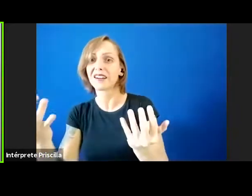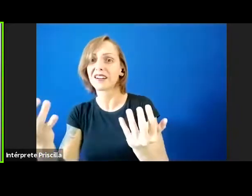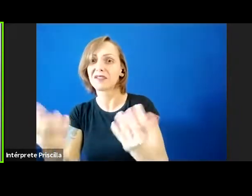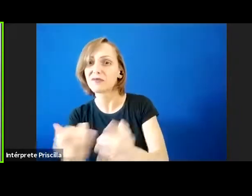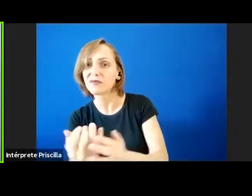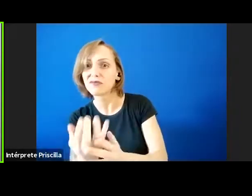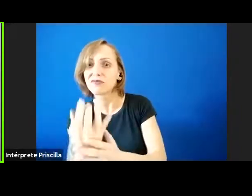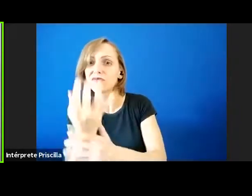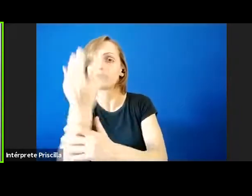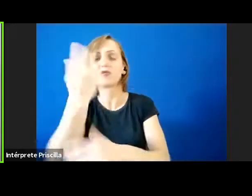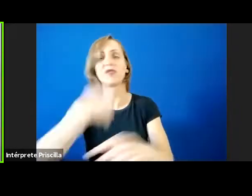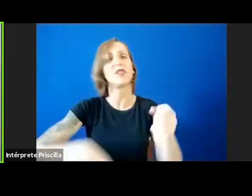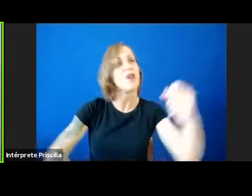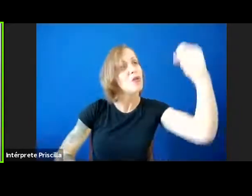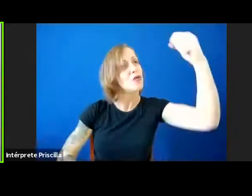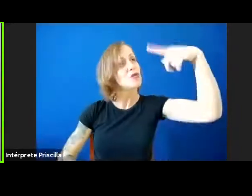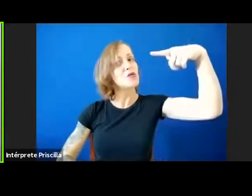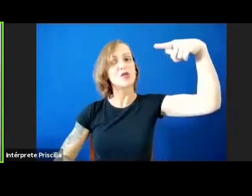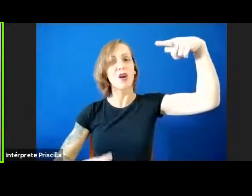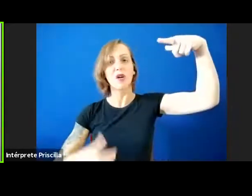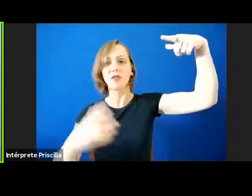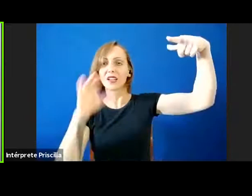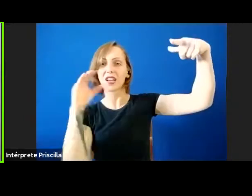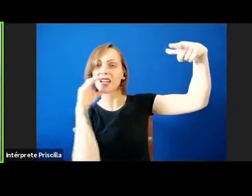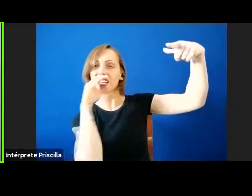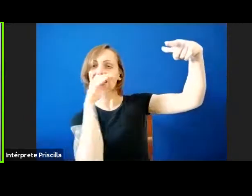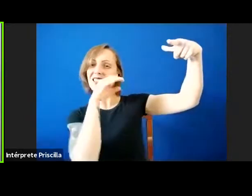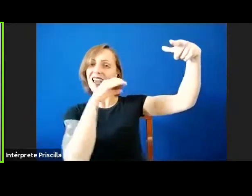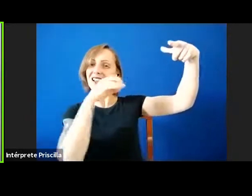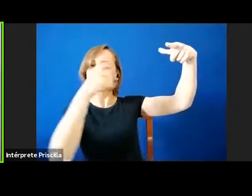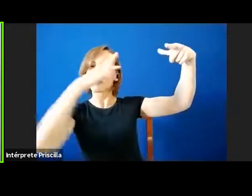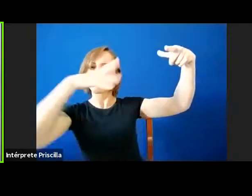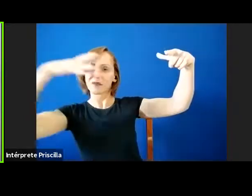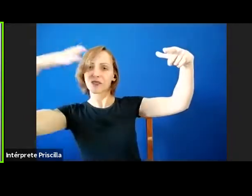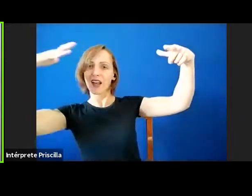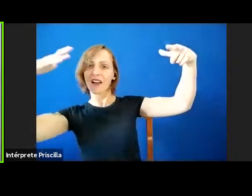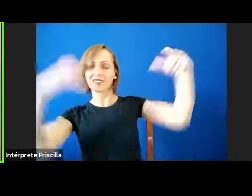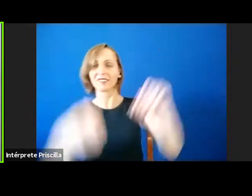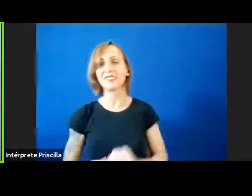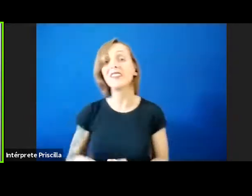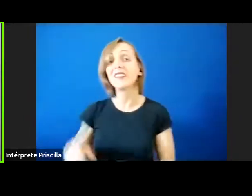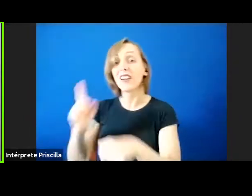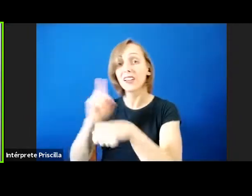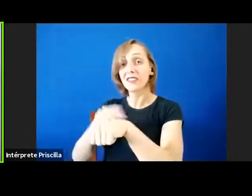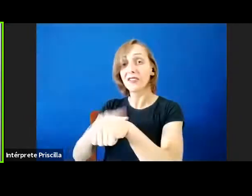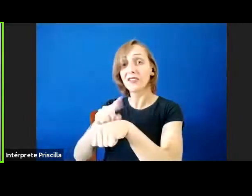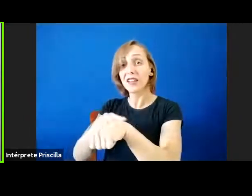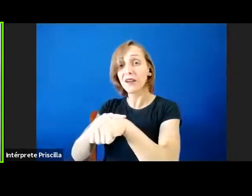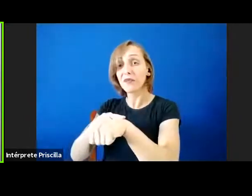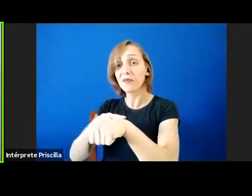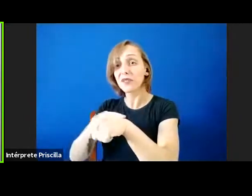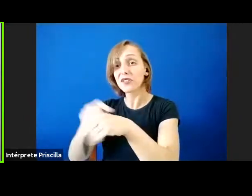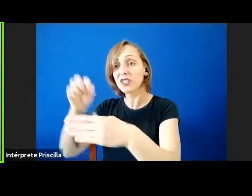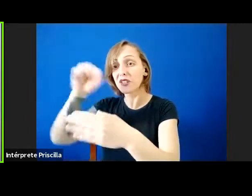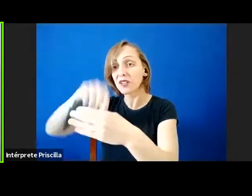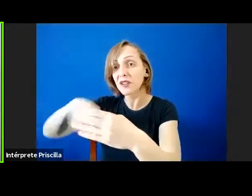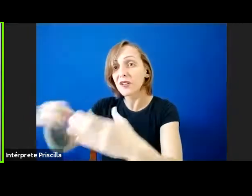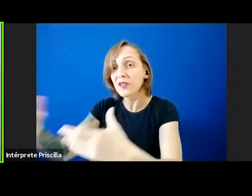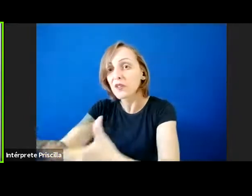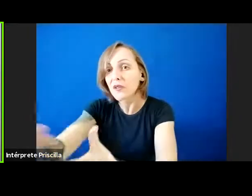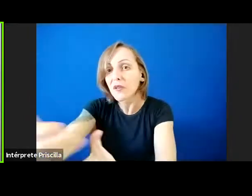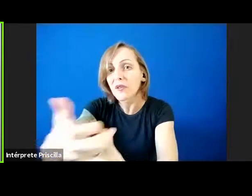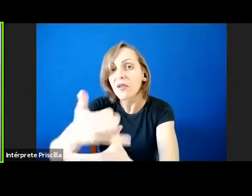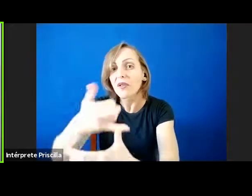seu brilho e esplendor. Chegará o tempo de colher os nossos frutos, que juntas